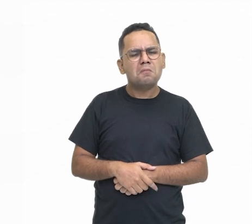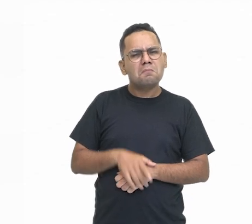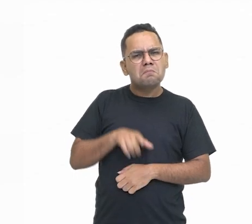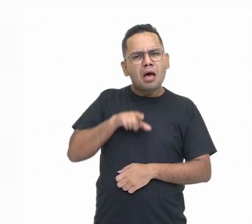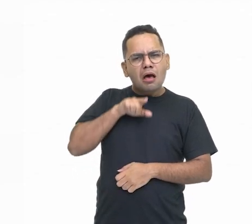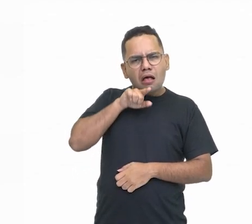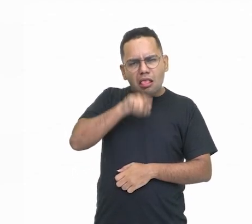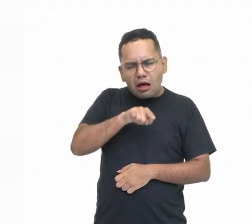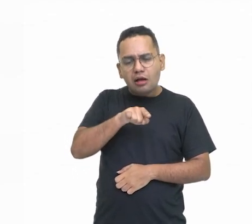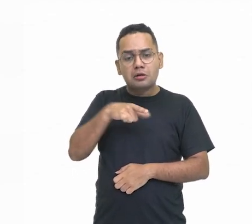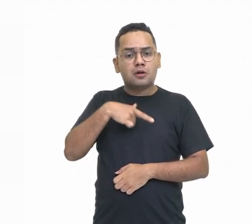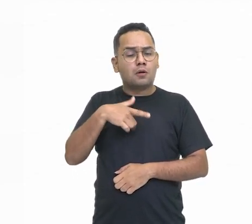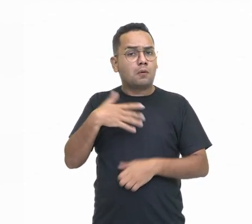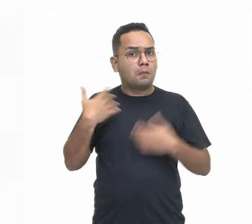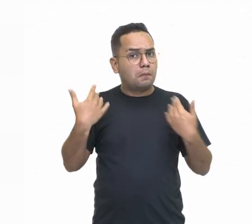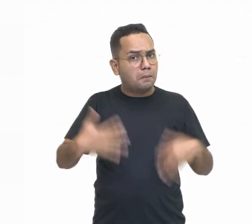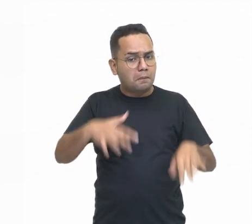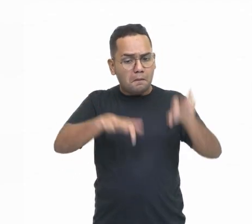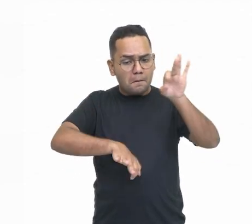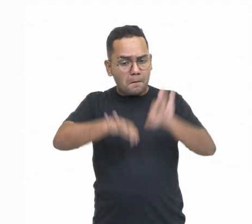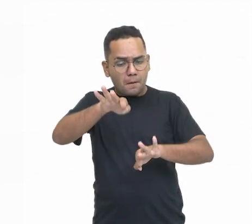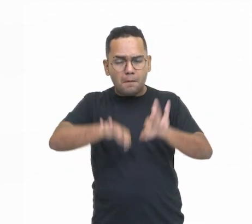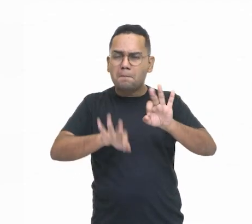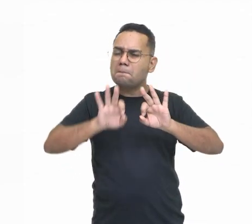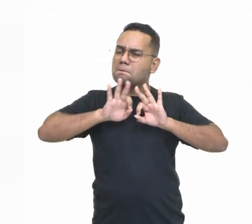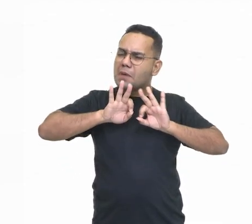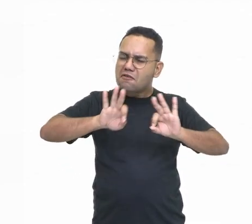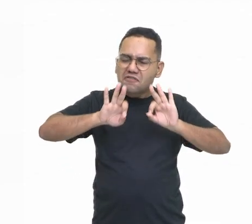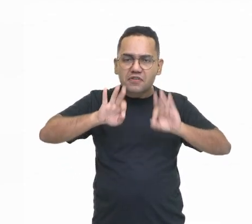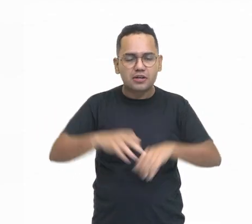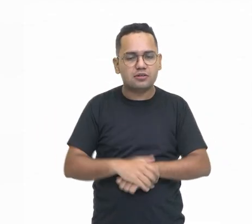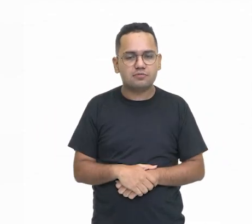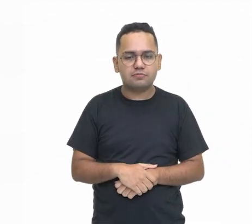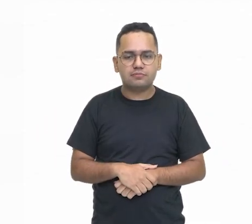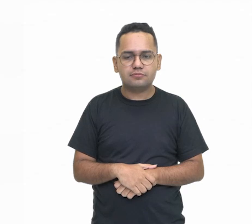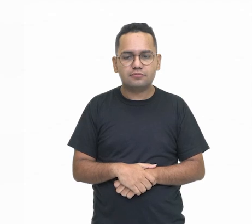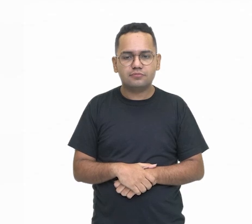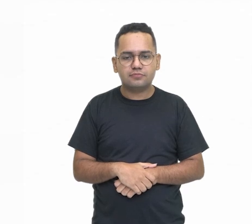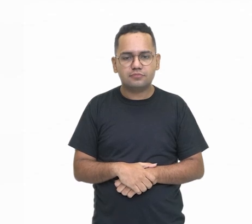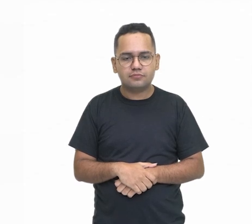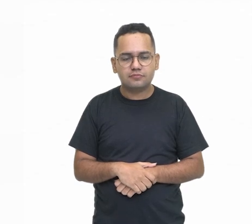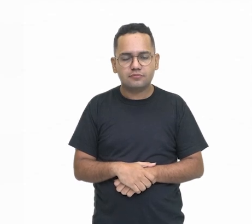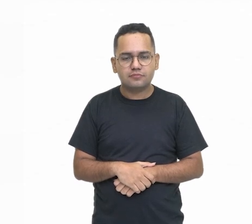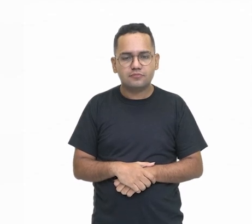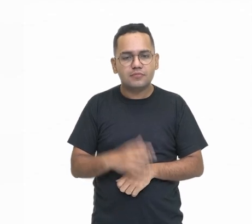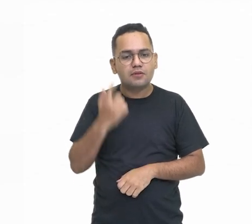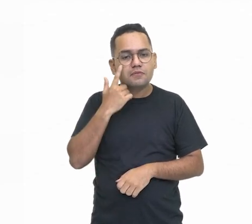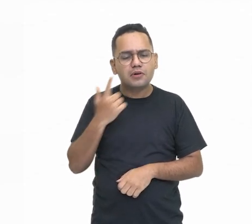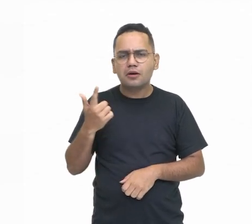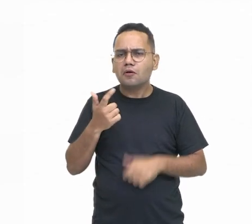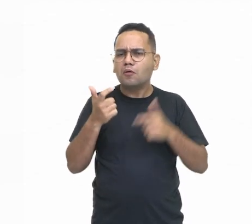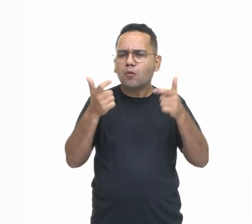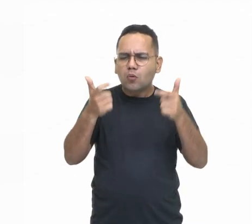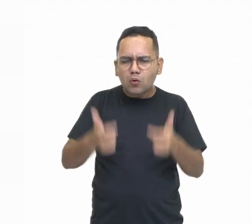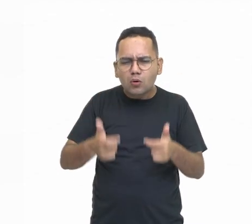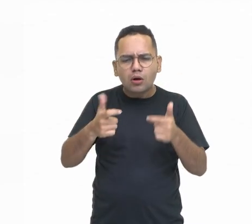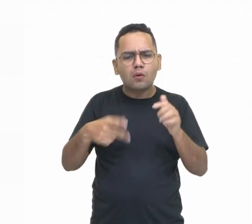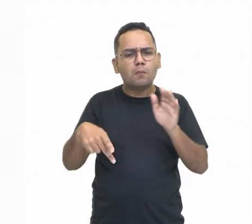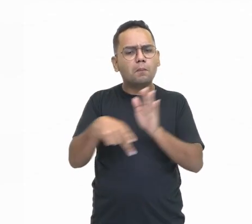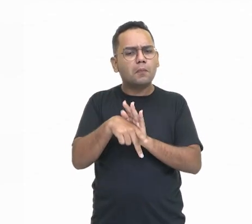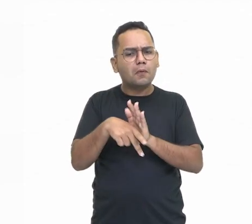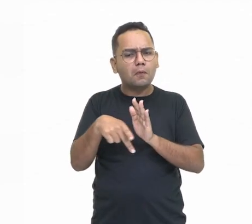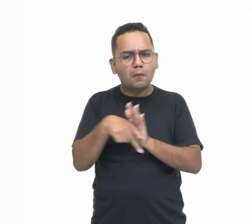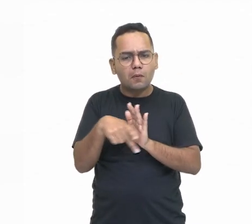sistema de irrigação, os terraços agrícolas. Olha só, tome nota, isso aqui é muito importante a respeito